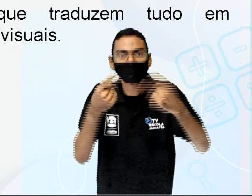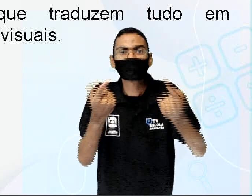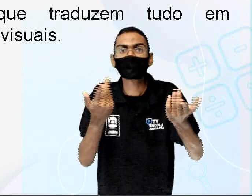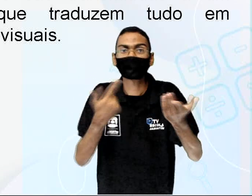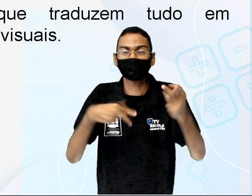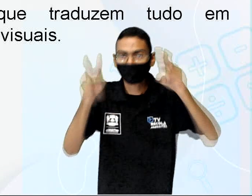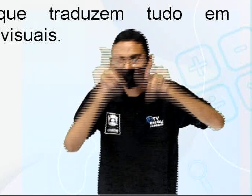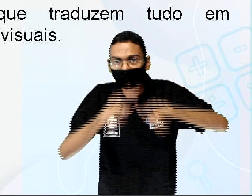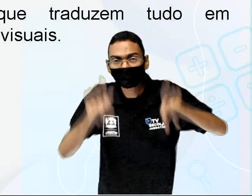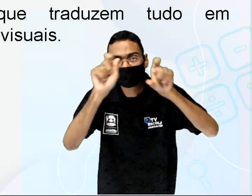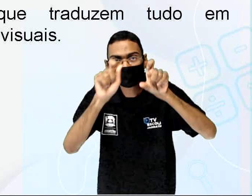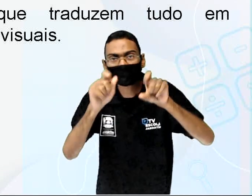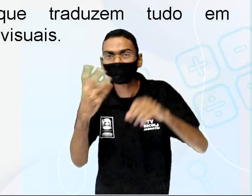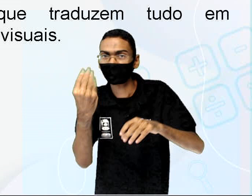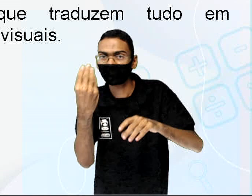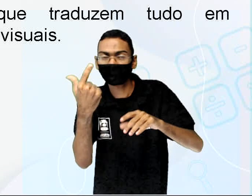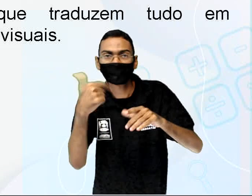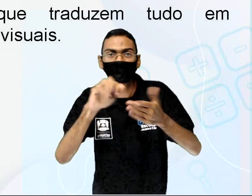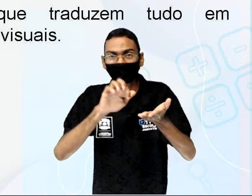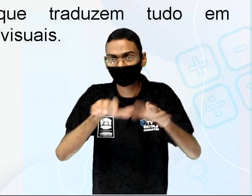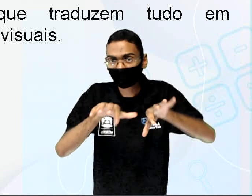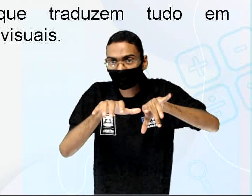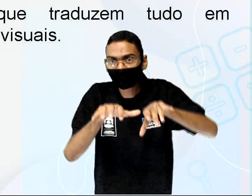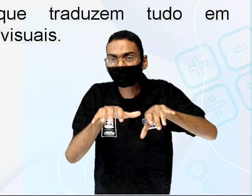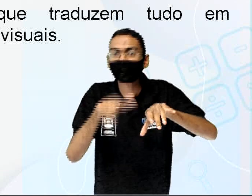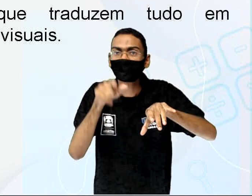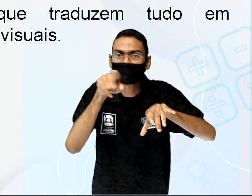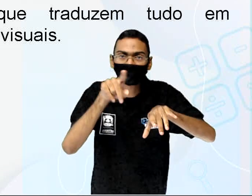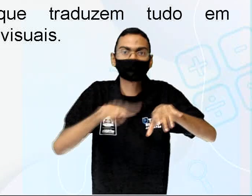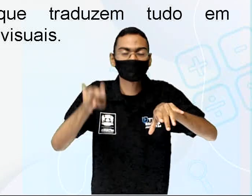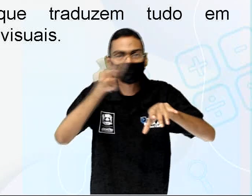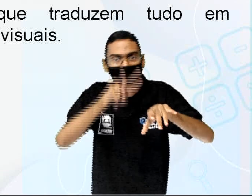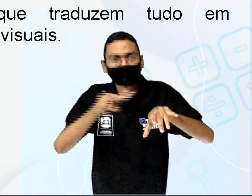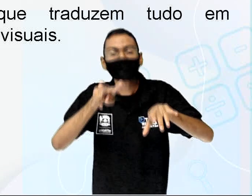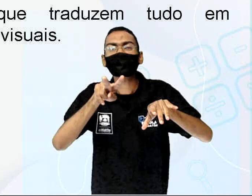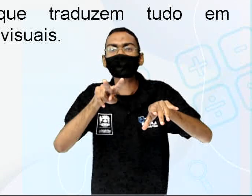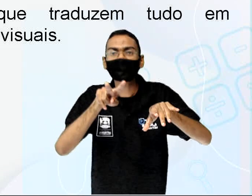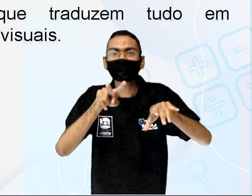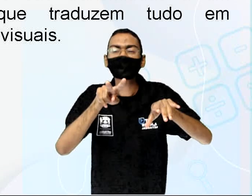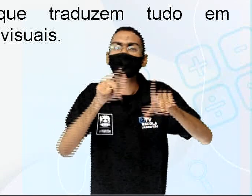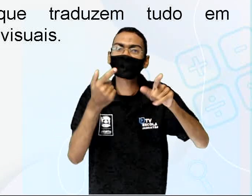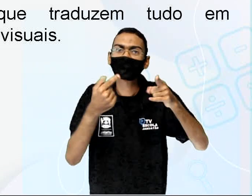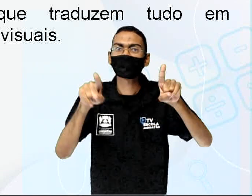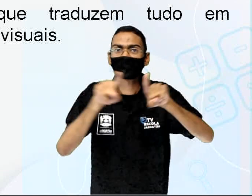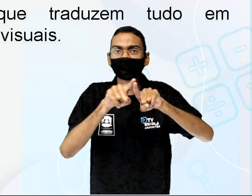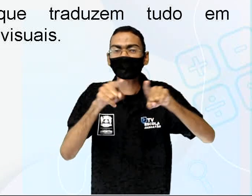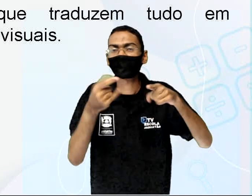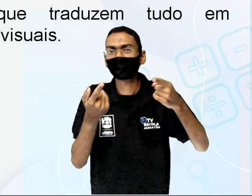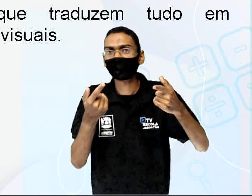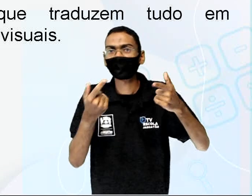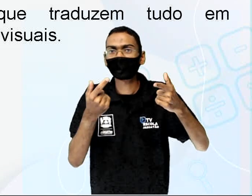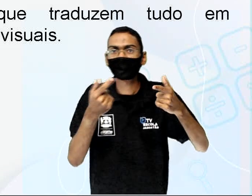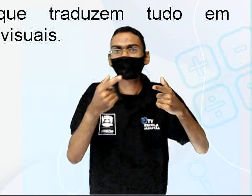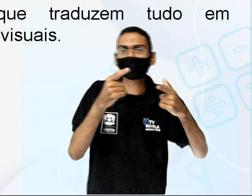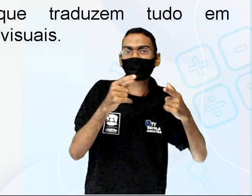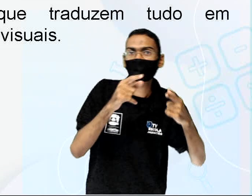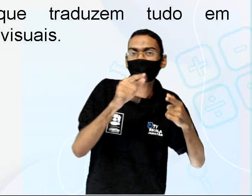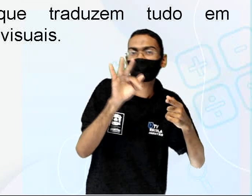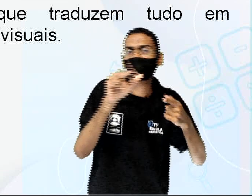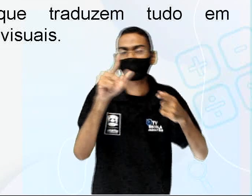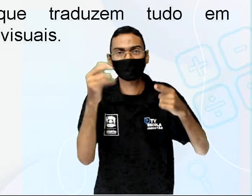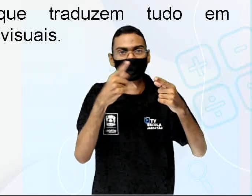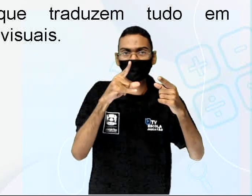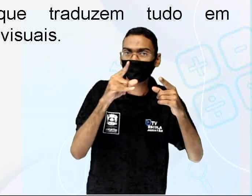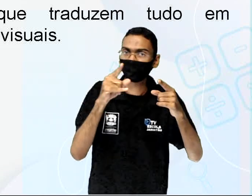piano e ele instalou scanners infravermelhos nas teclas desse piano e à medida que ele vai